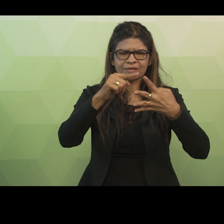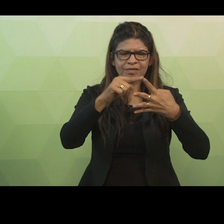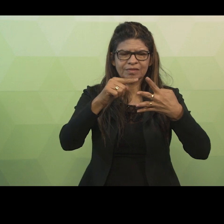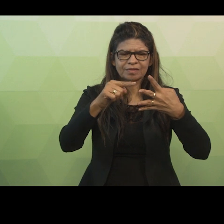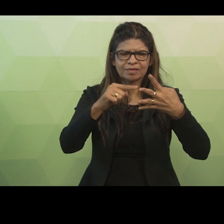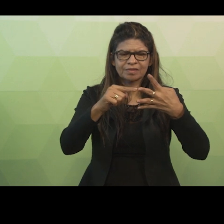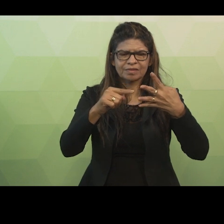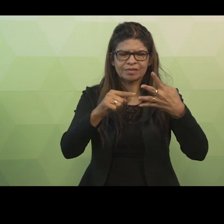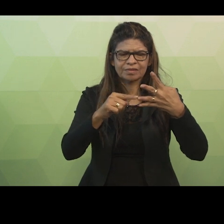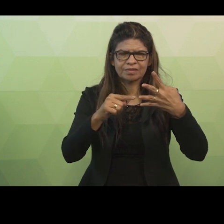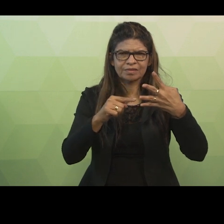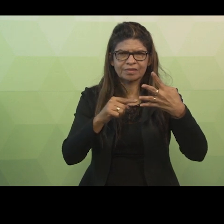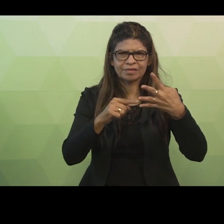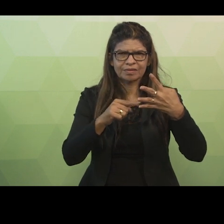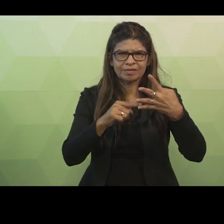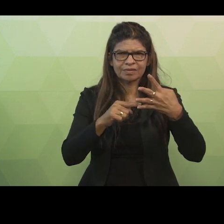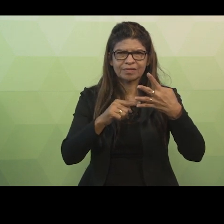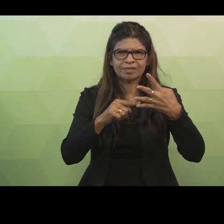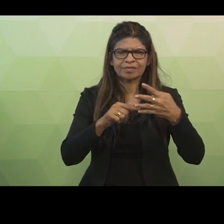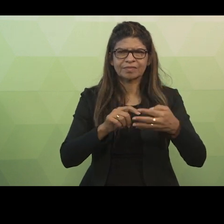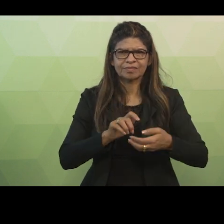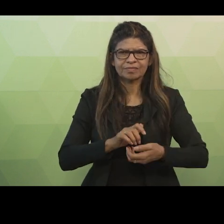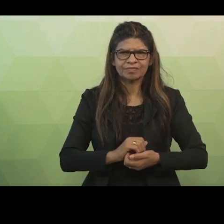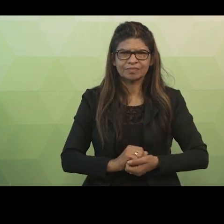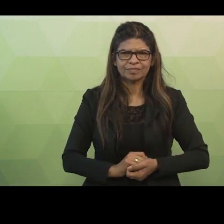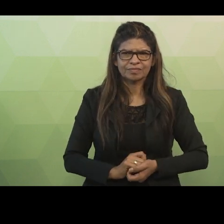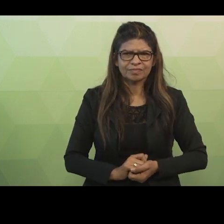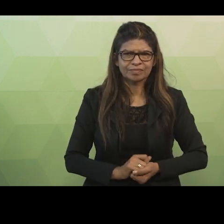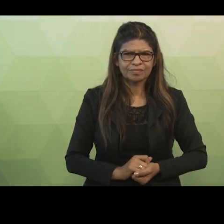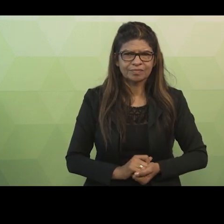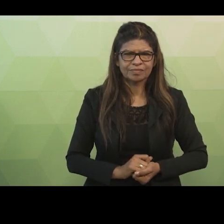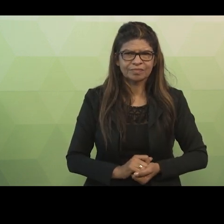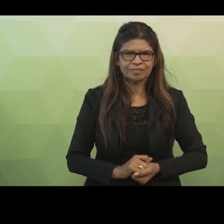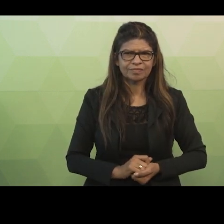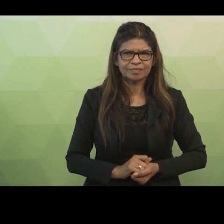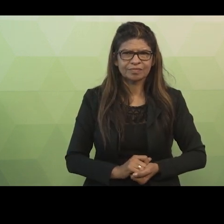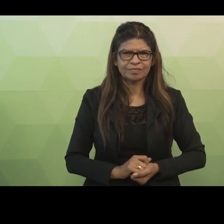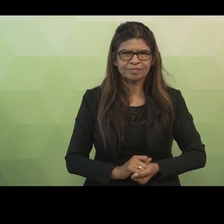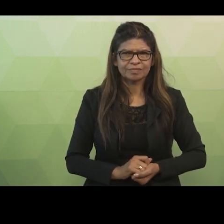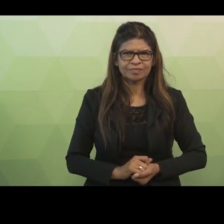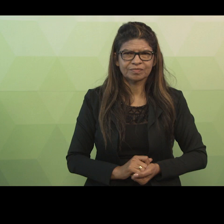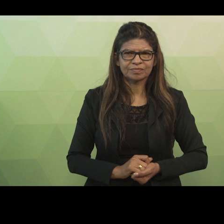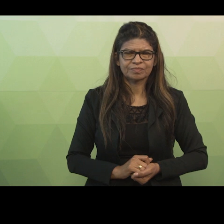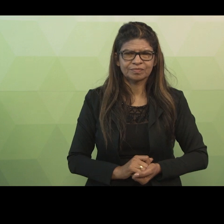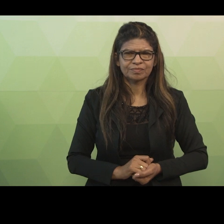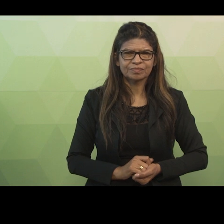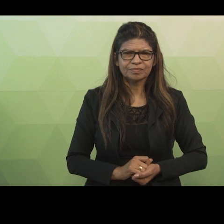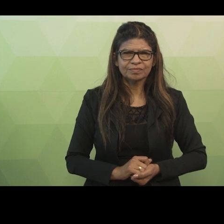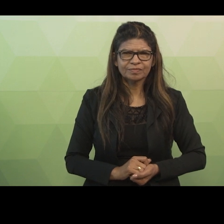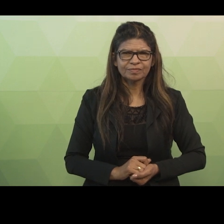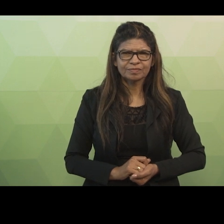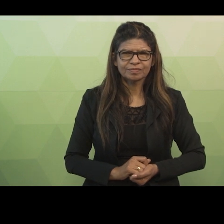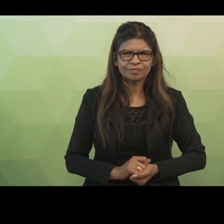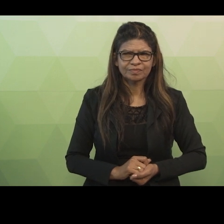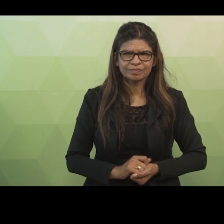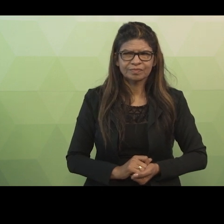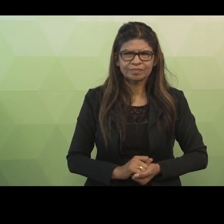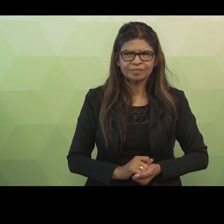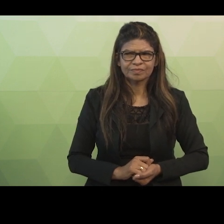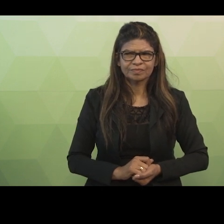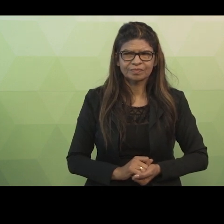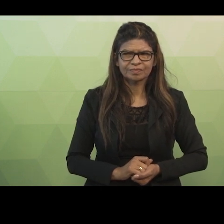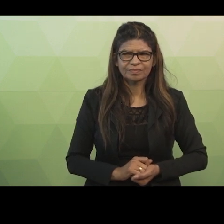assíncronas, utilizamos a linha contínua com apenas metade da seta simples na ponta, mostrando exatamente a falta